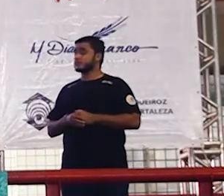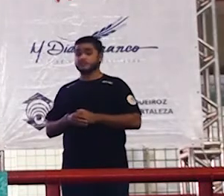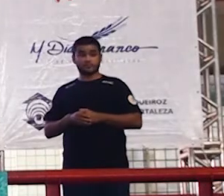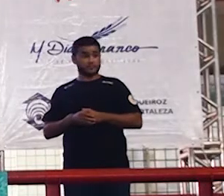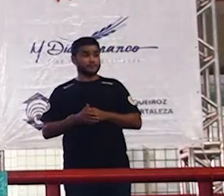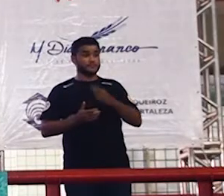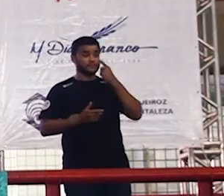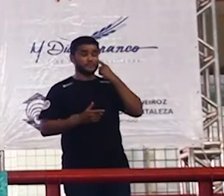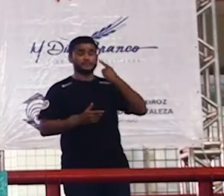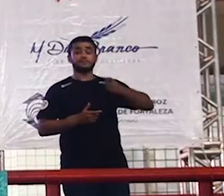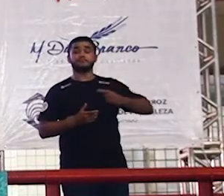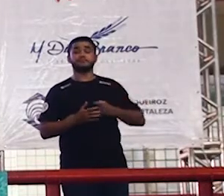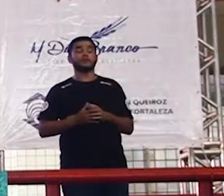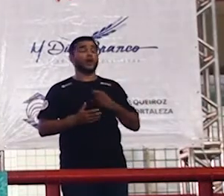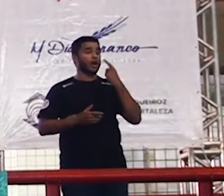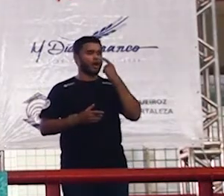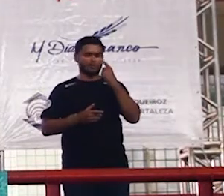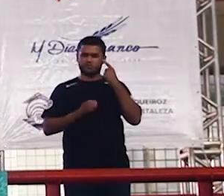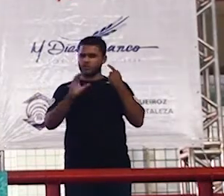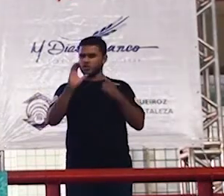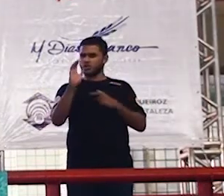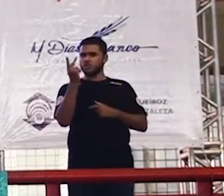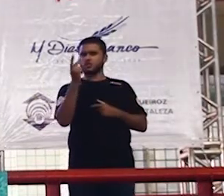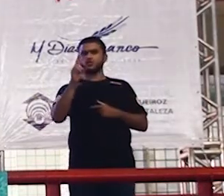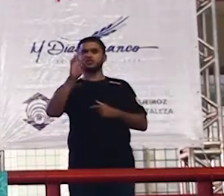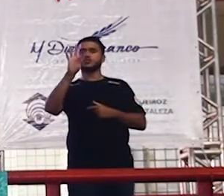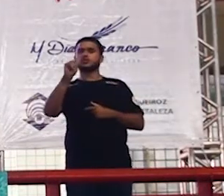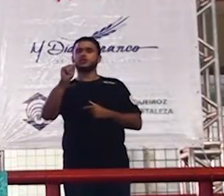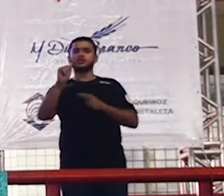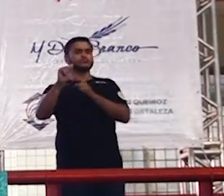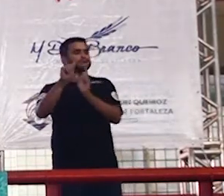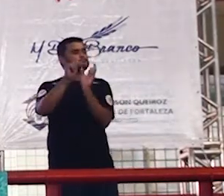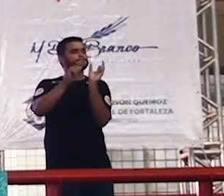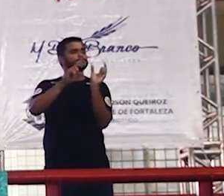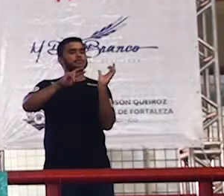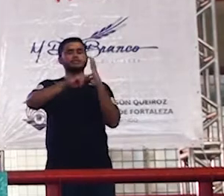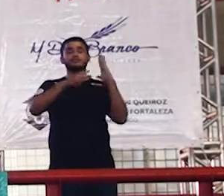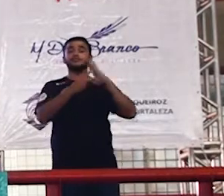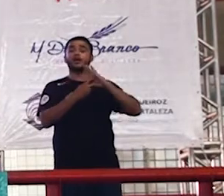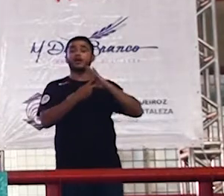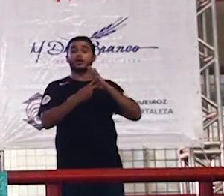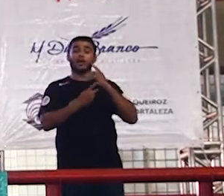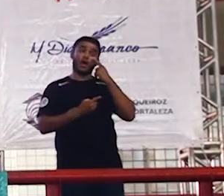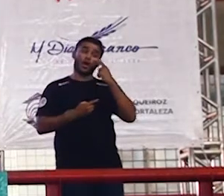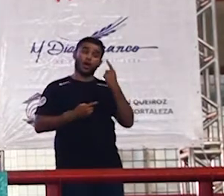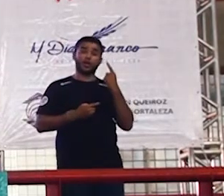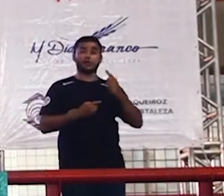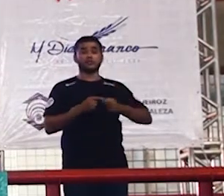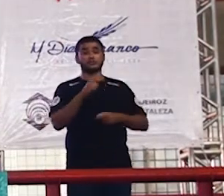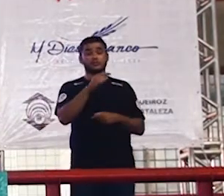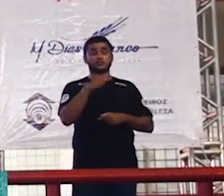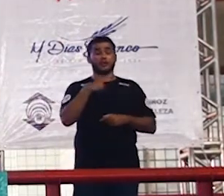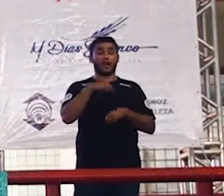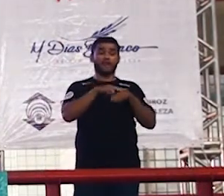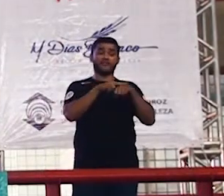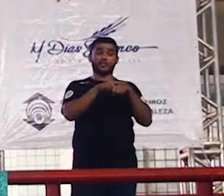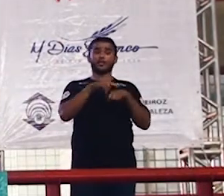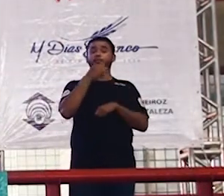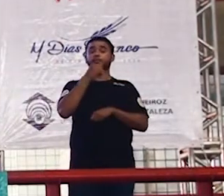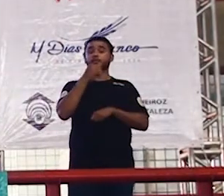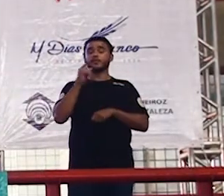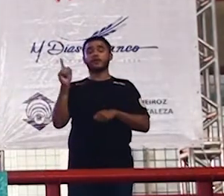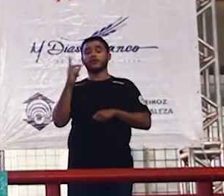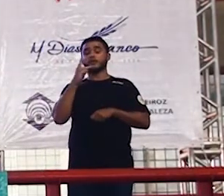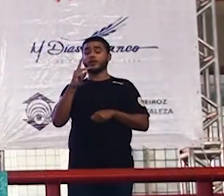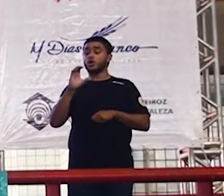Veja que a tirinha está jogando com esses dois conceitos de conotação e denotação. O personagem de verde usou